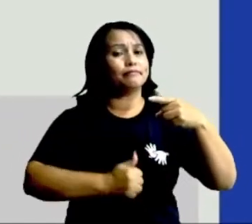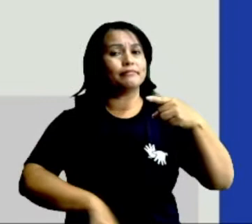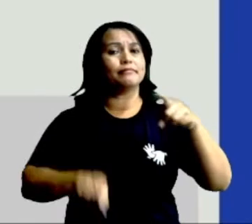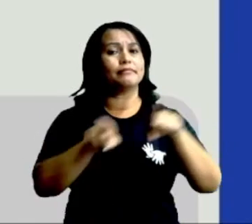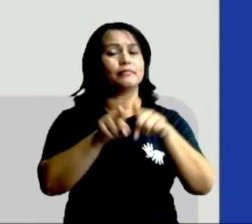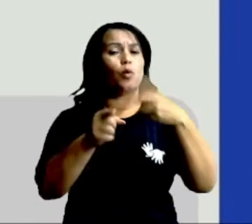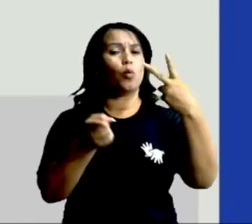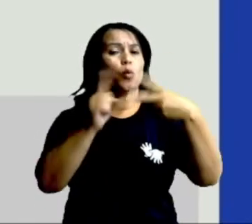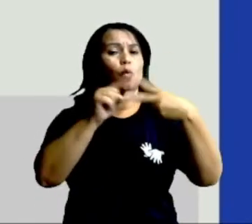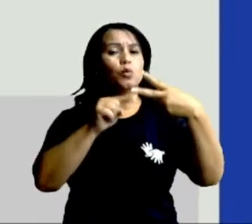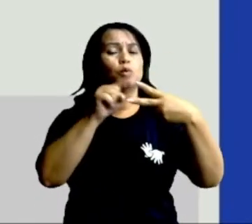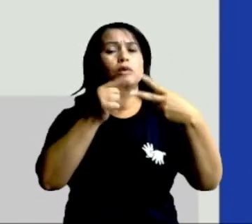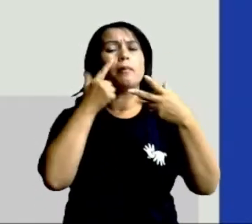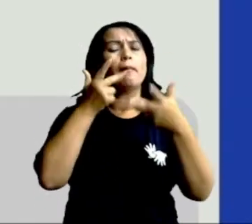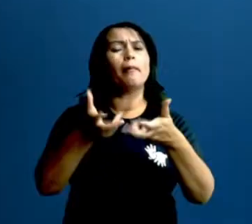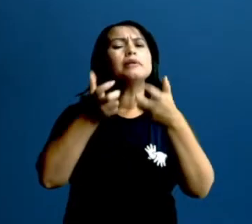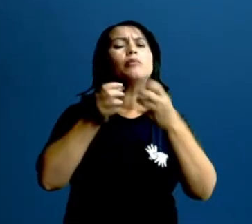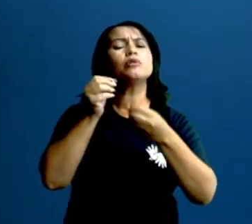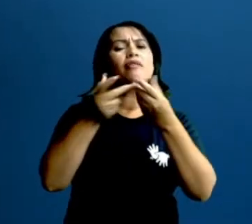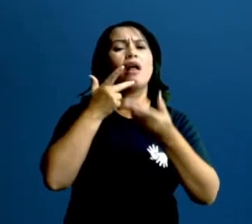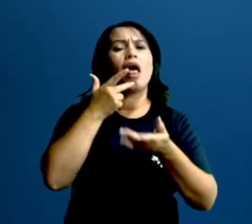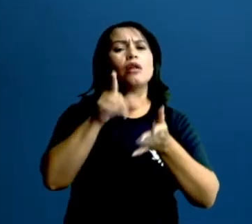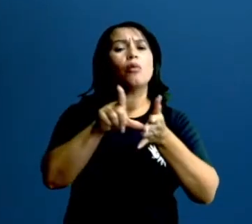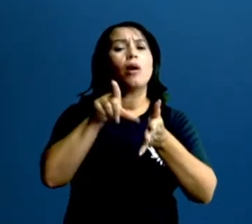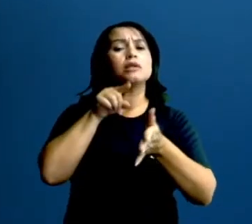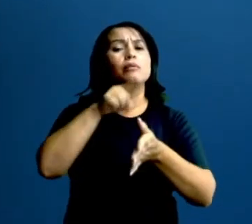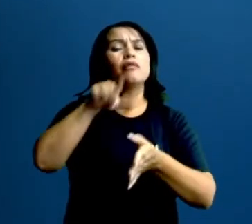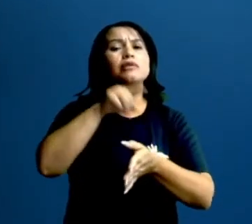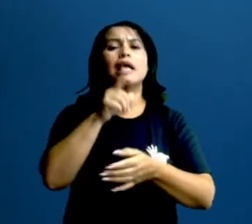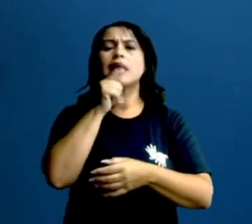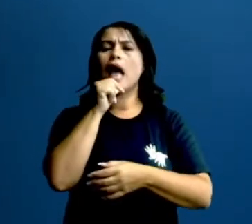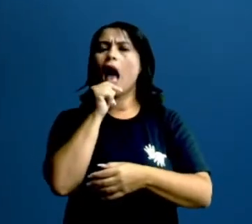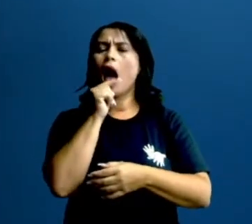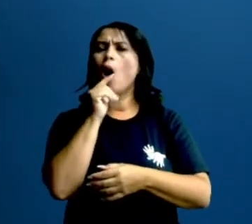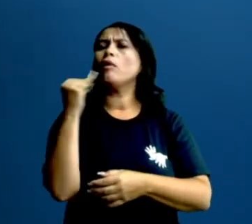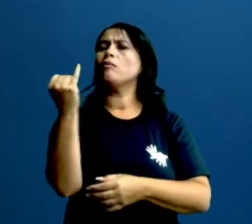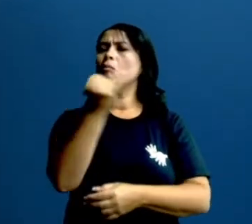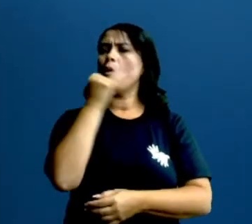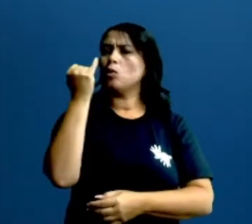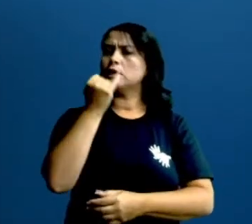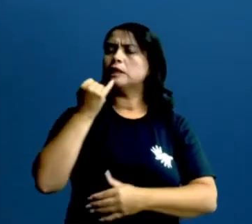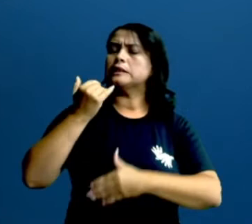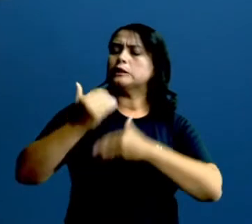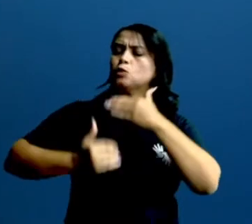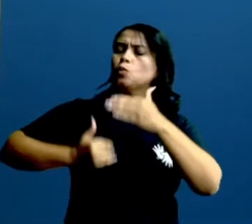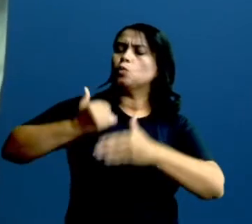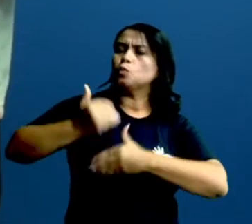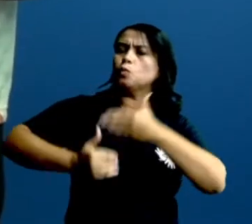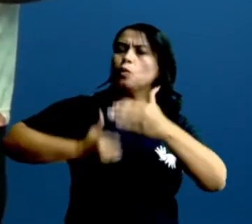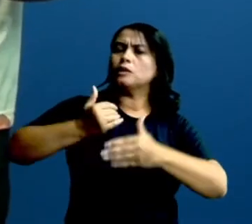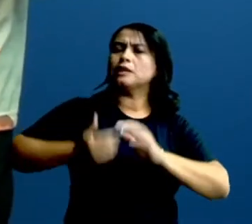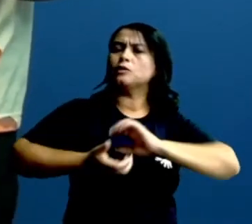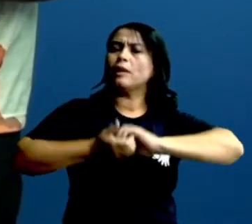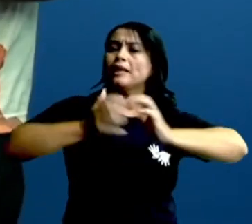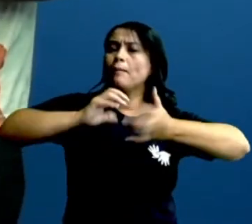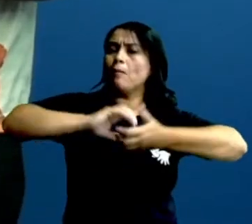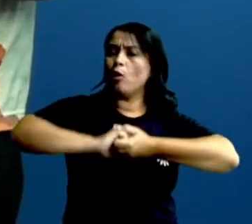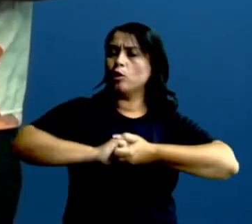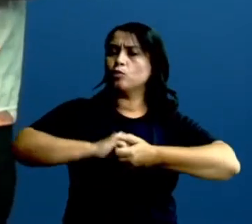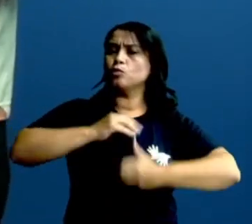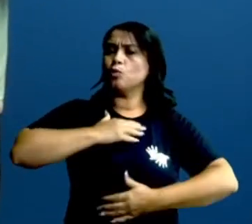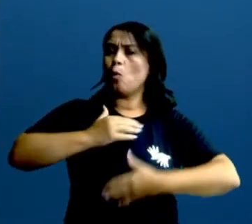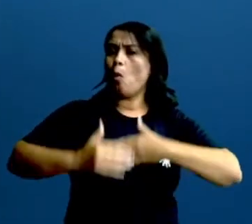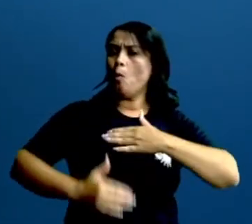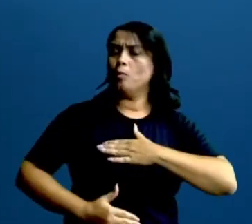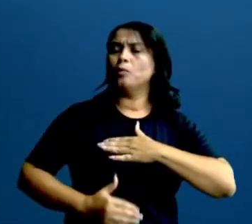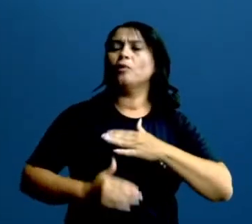tá certo? Ou seja, percebam, como eu tinha dito para vocês, que a água ela vai ser importante em todos os processos metabólicos do nosso corpo,